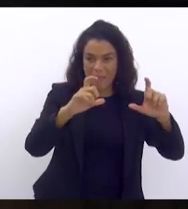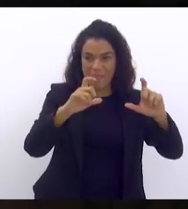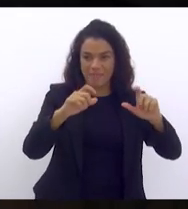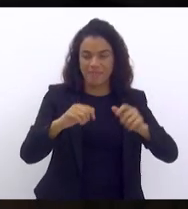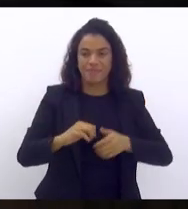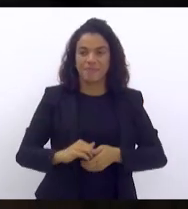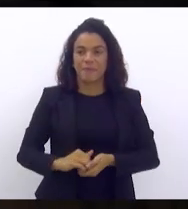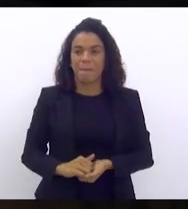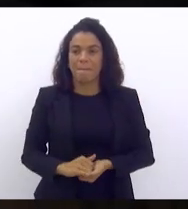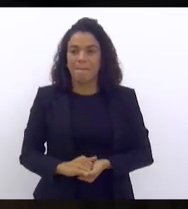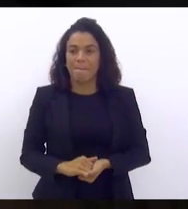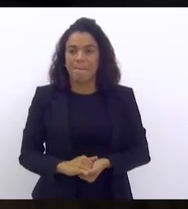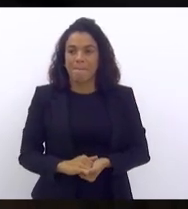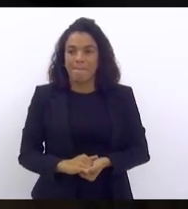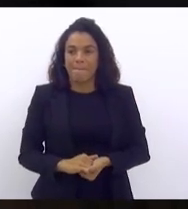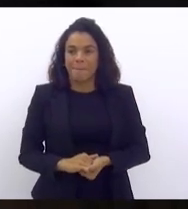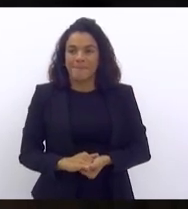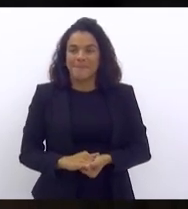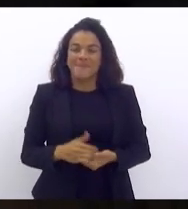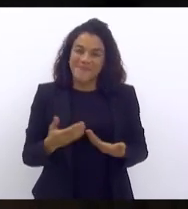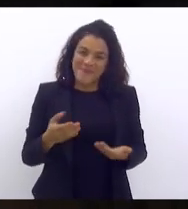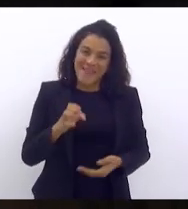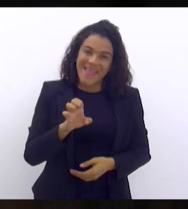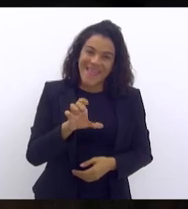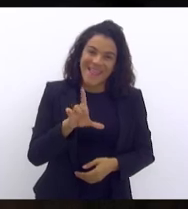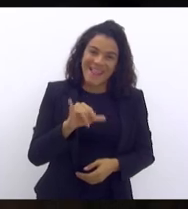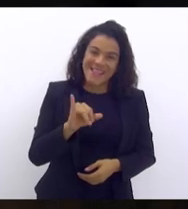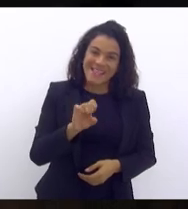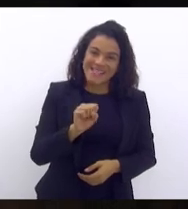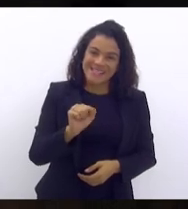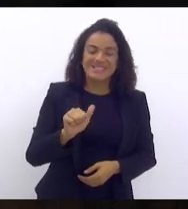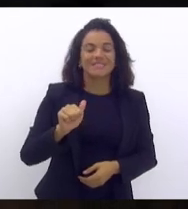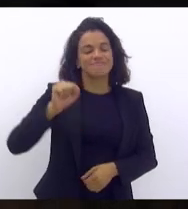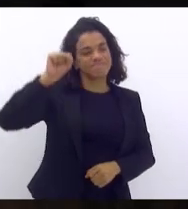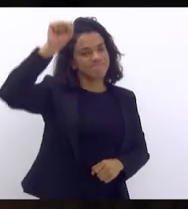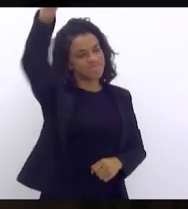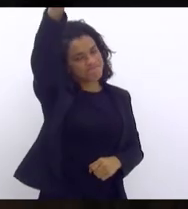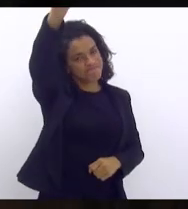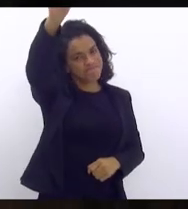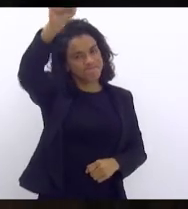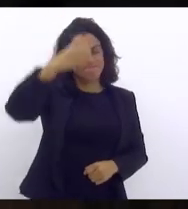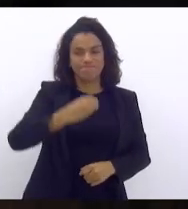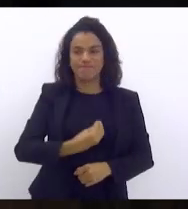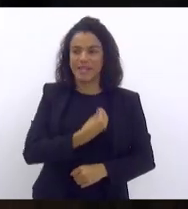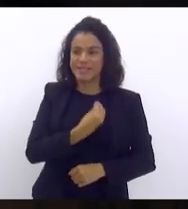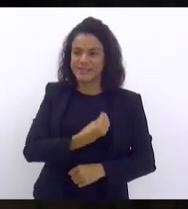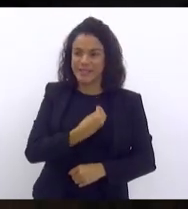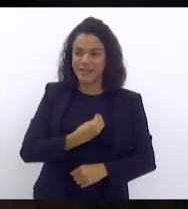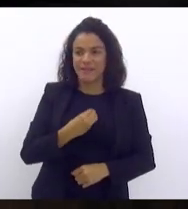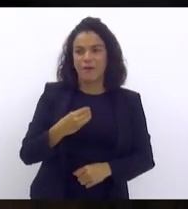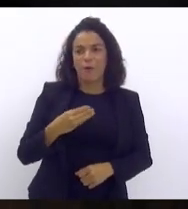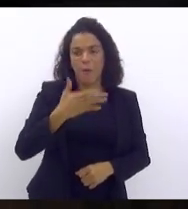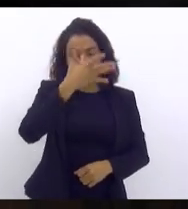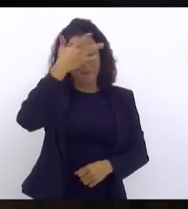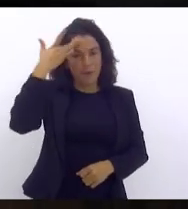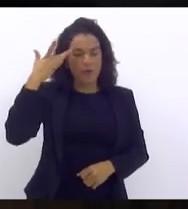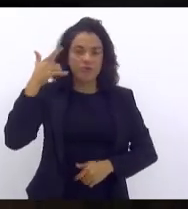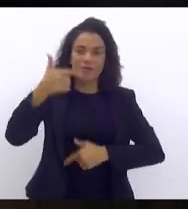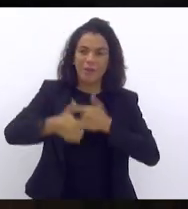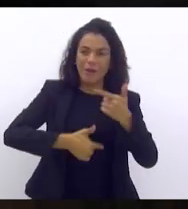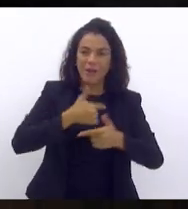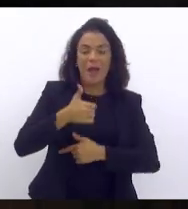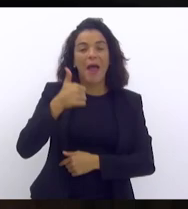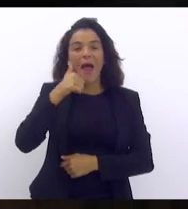foto. E, assim, Elisa Abrantes, presente, viva o povo trabalhador, e a mão que cuida